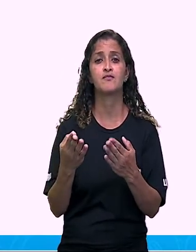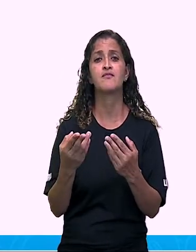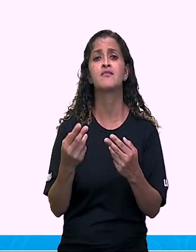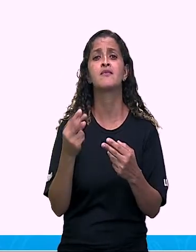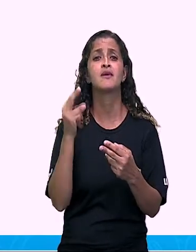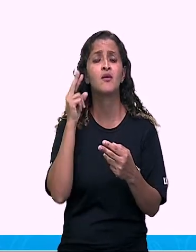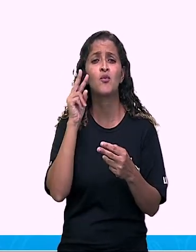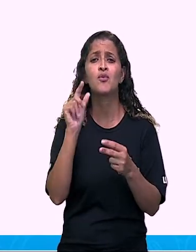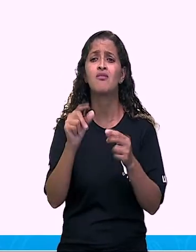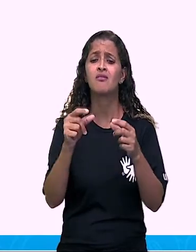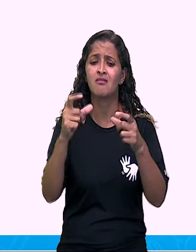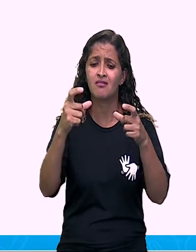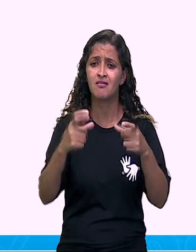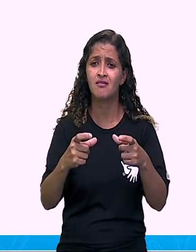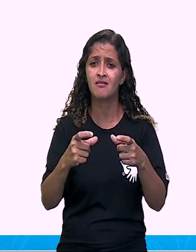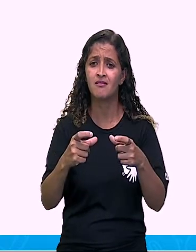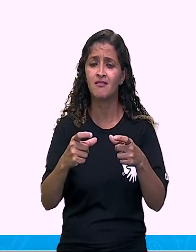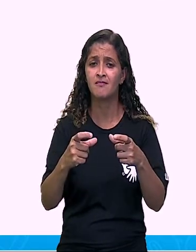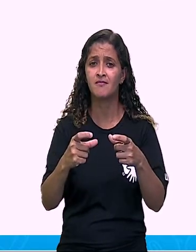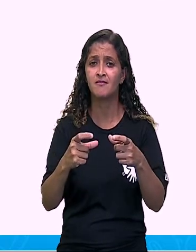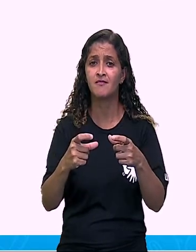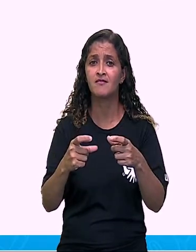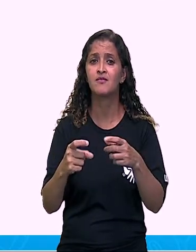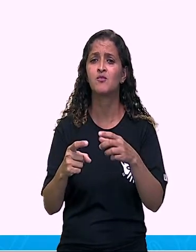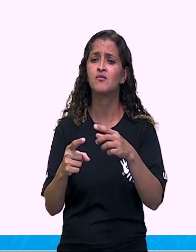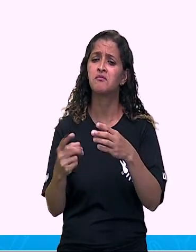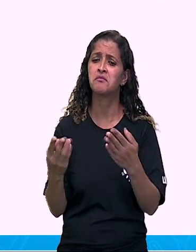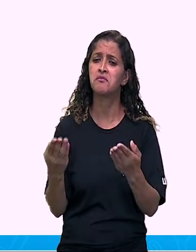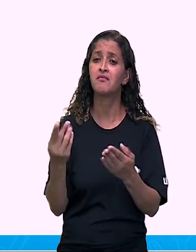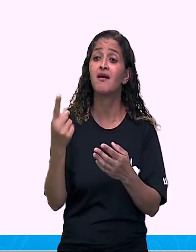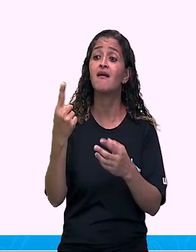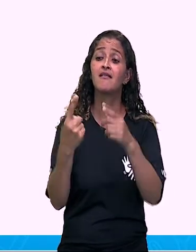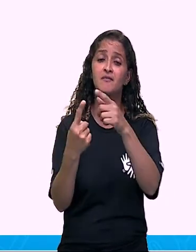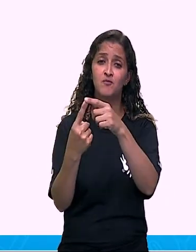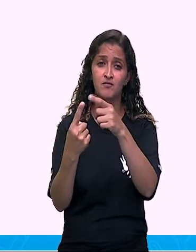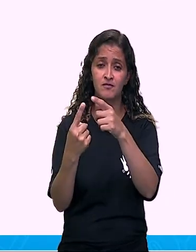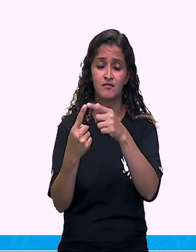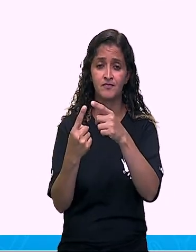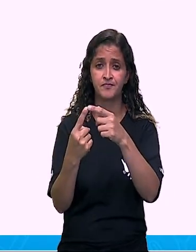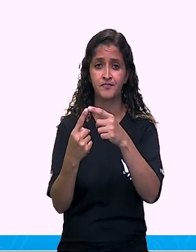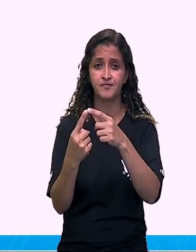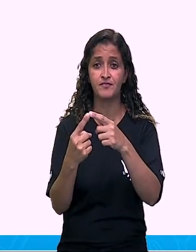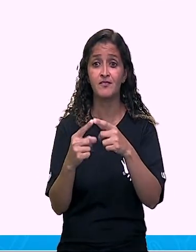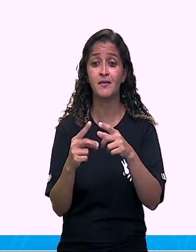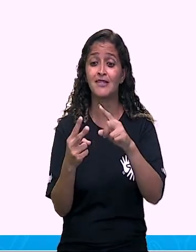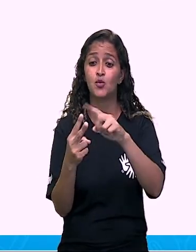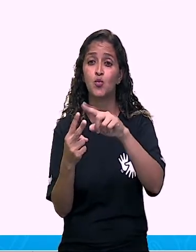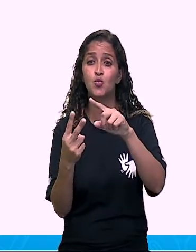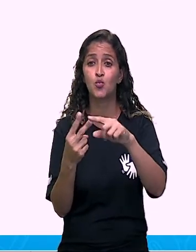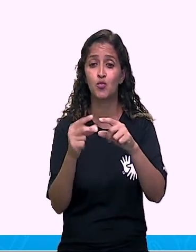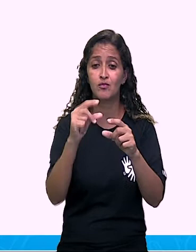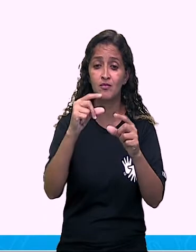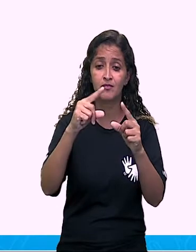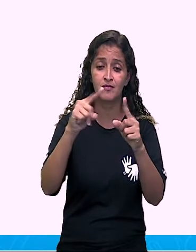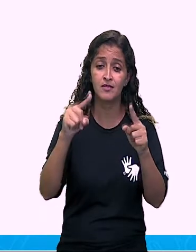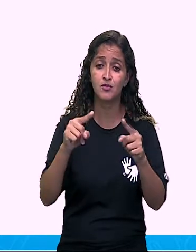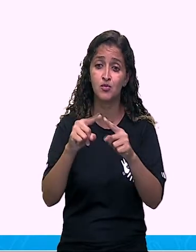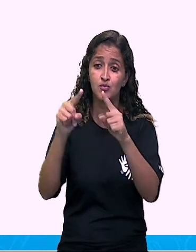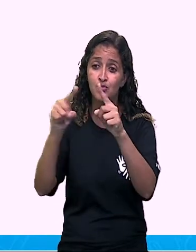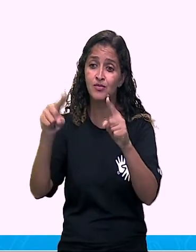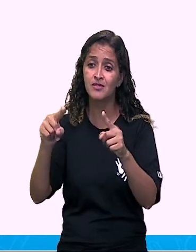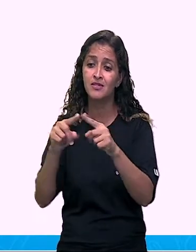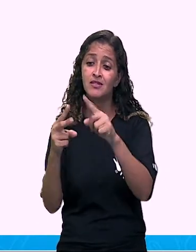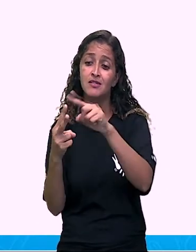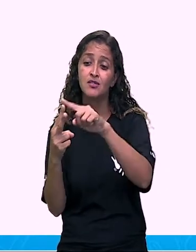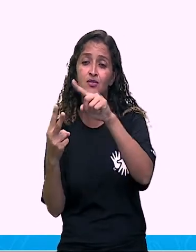porque vale 1. Então, se eu tivesse um quadradinho, valia 1, mas eu tenho 2 quadradinhos, 2 quantidades, então